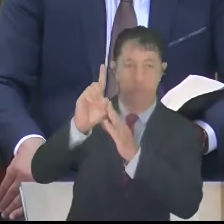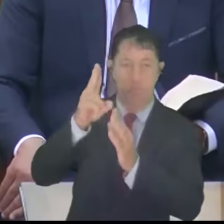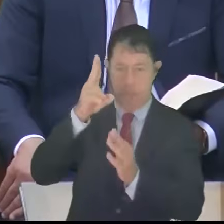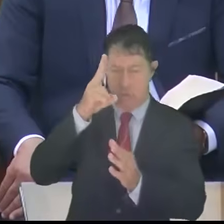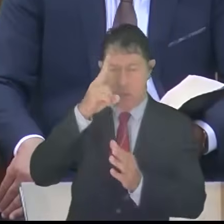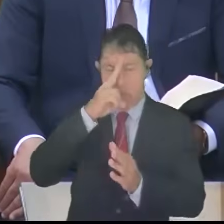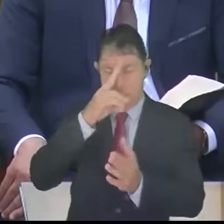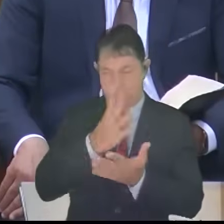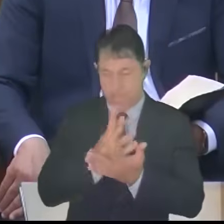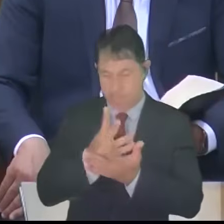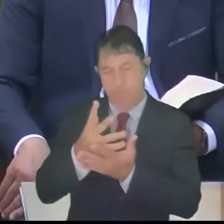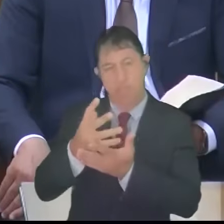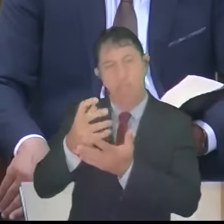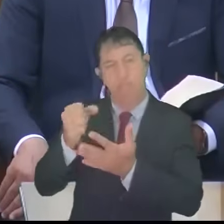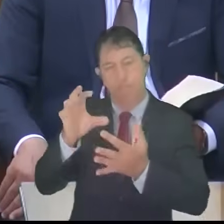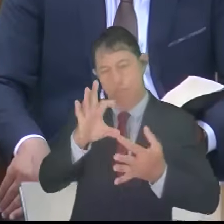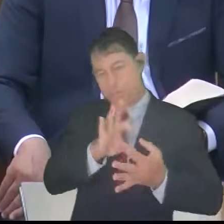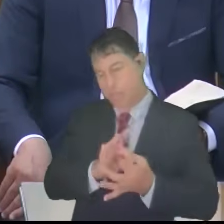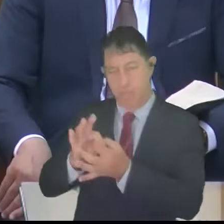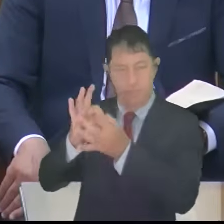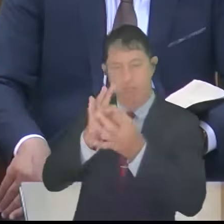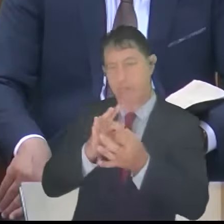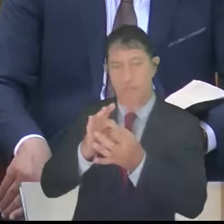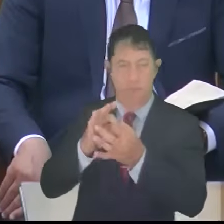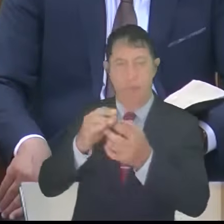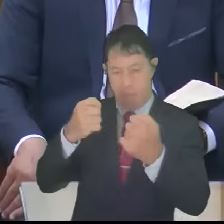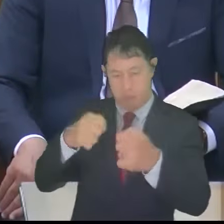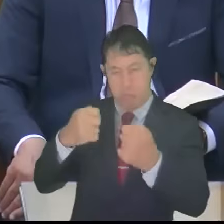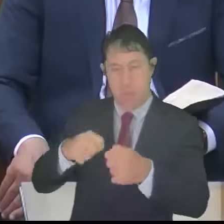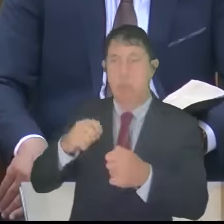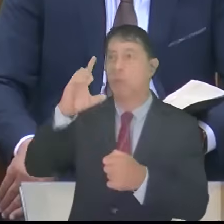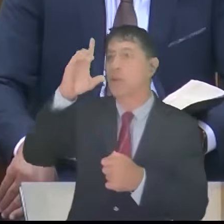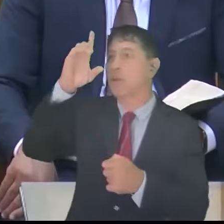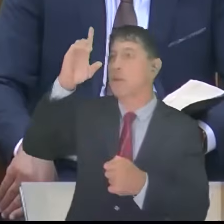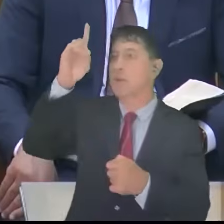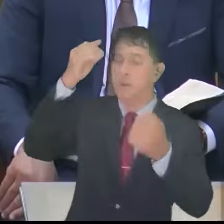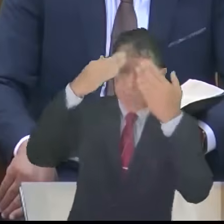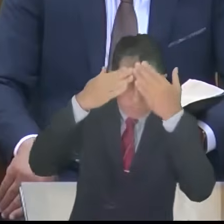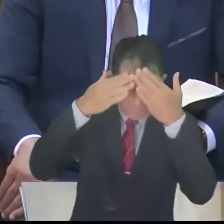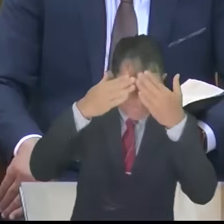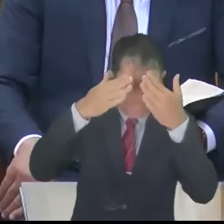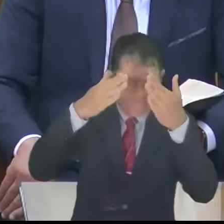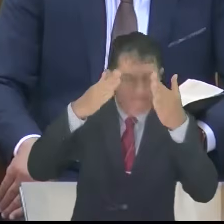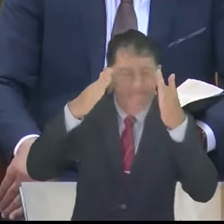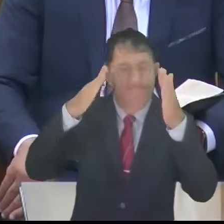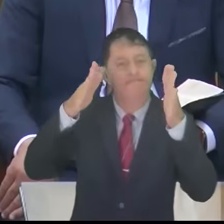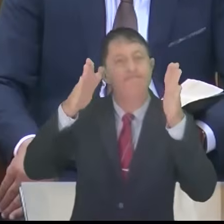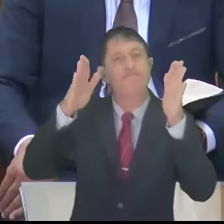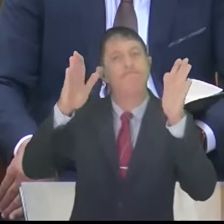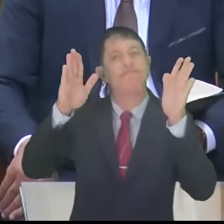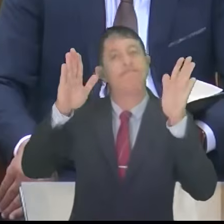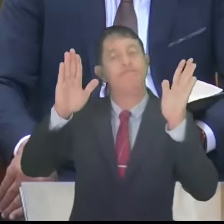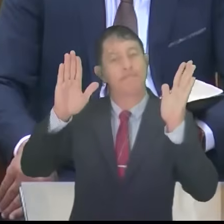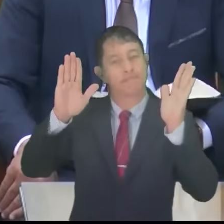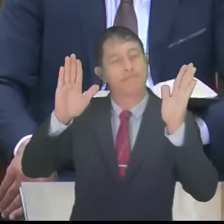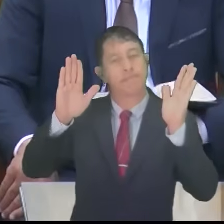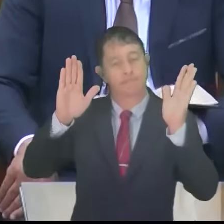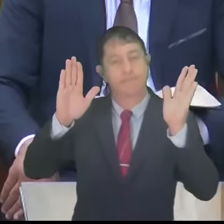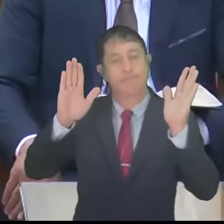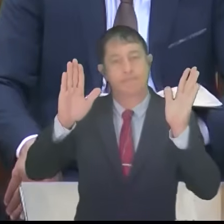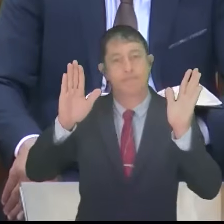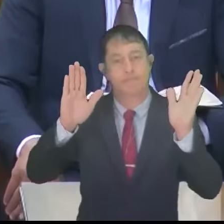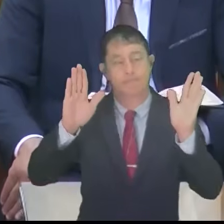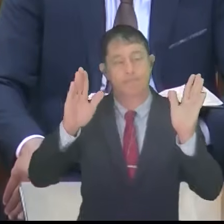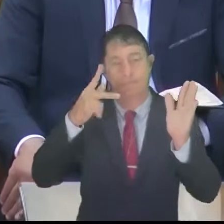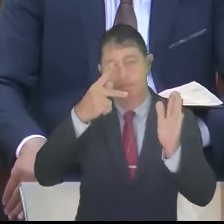ser salvo, é preciso que Deus abra, é preciso que Deus tire o véu. Jesus disse a Pedro: